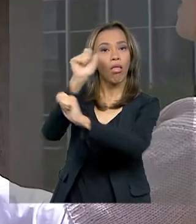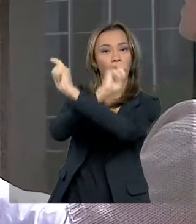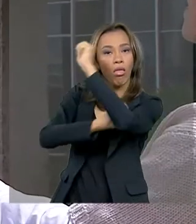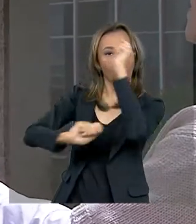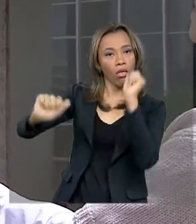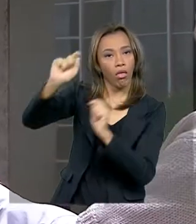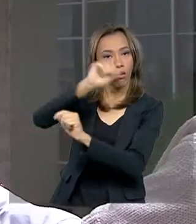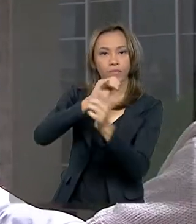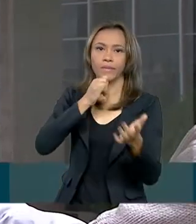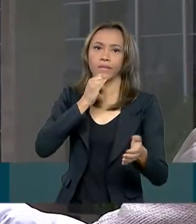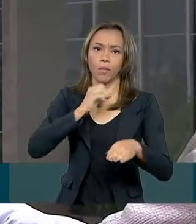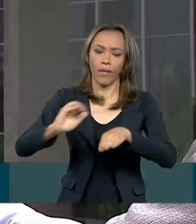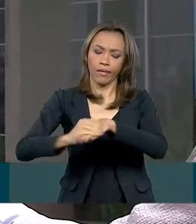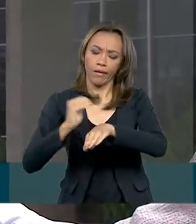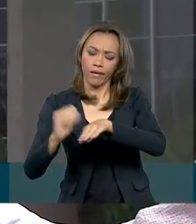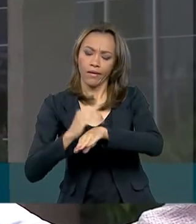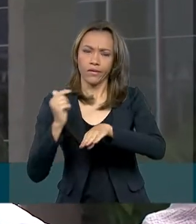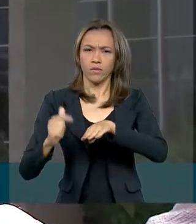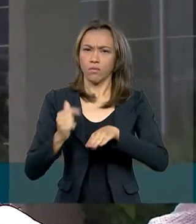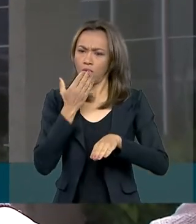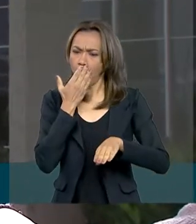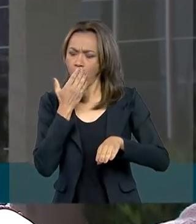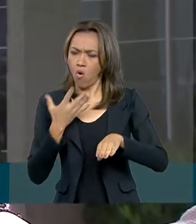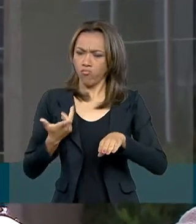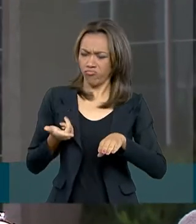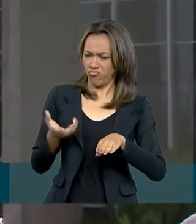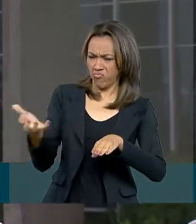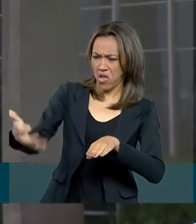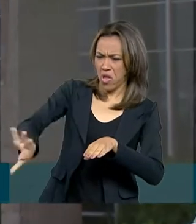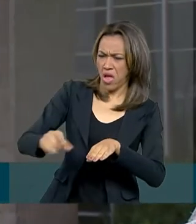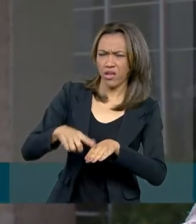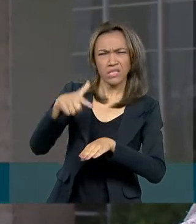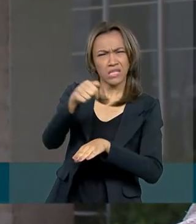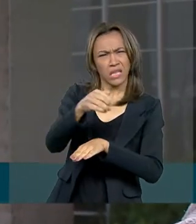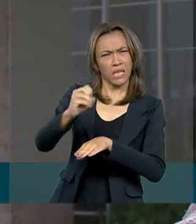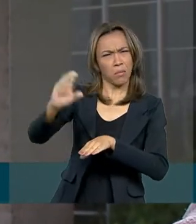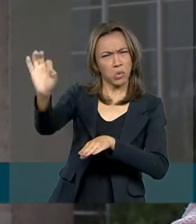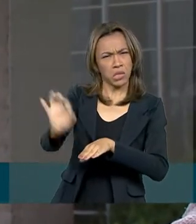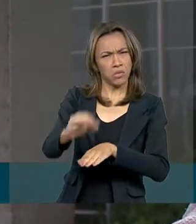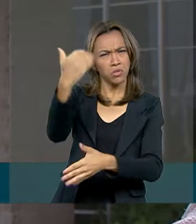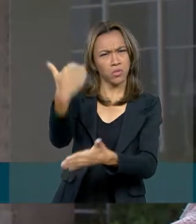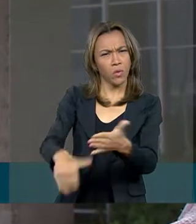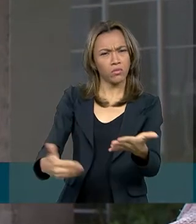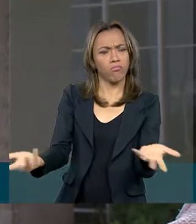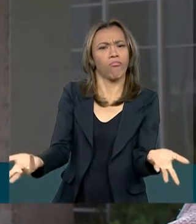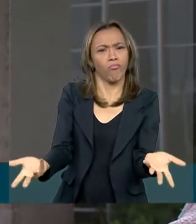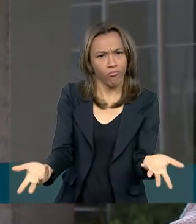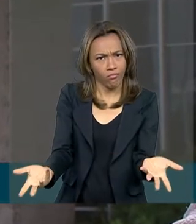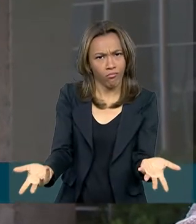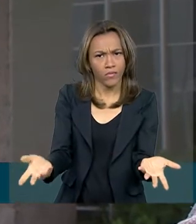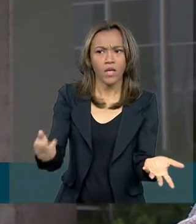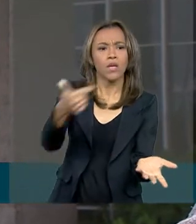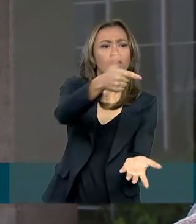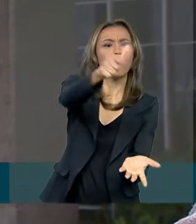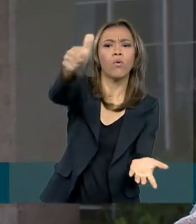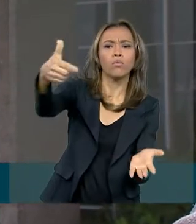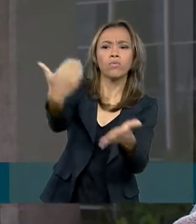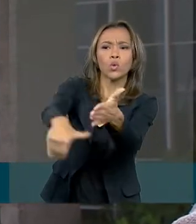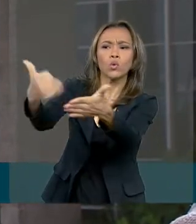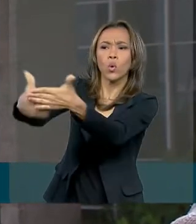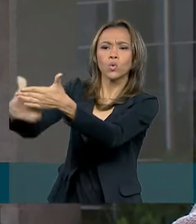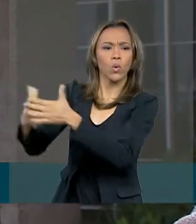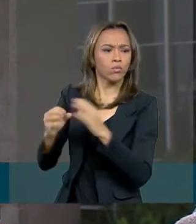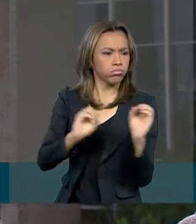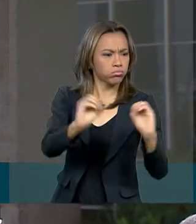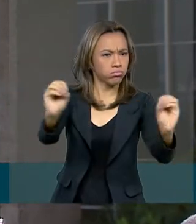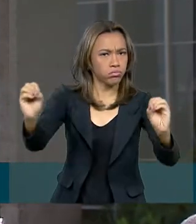um tênis de uma marca, de uma cor que ninguém quer, que está com 70% de desconto e todo o resto não tem desconto algum. Ou ele